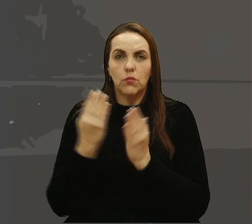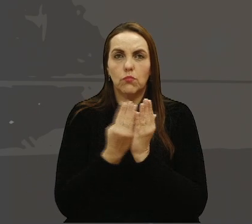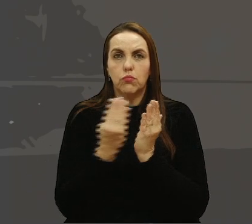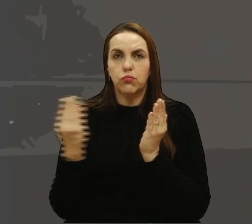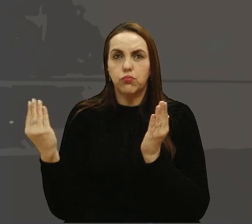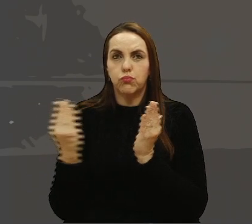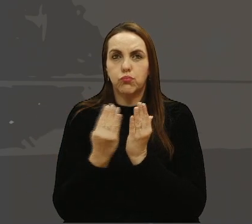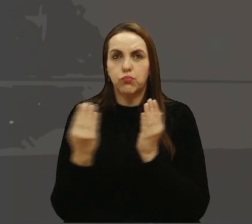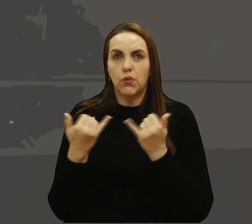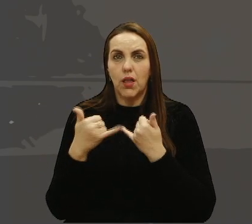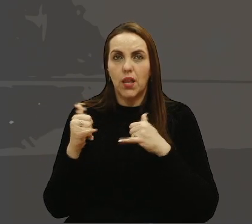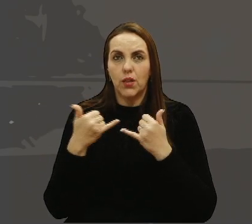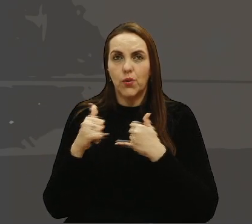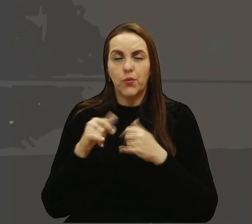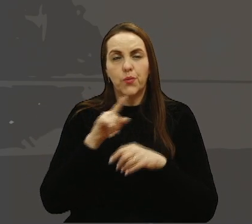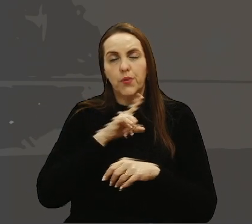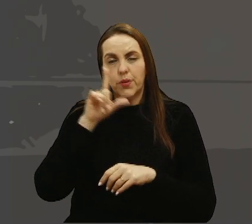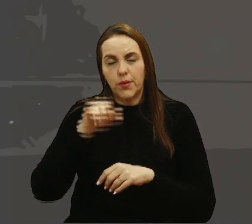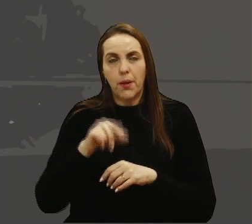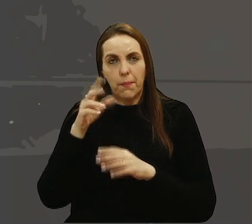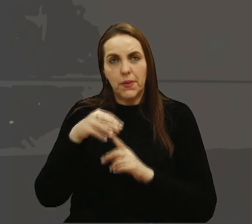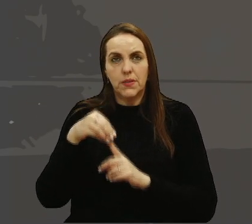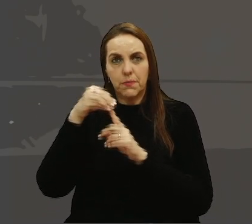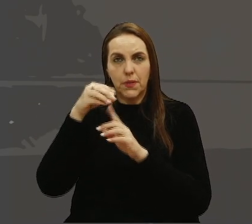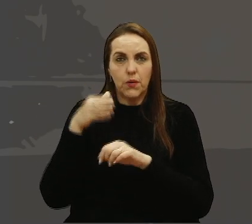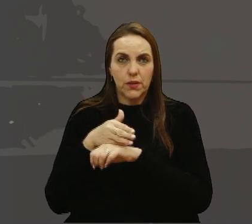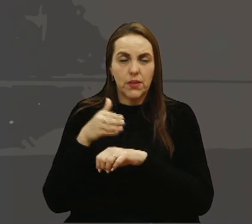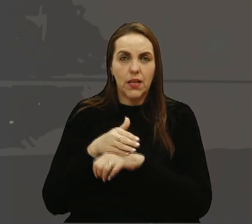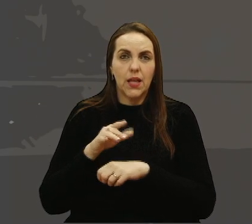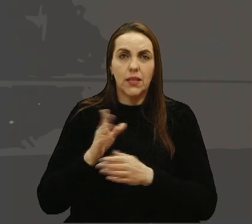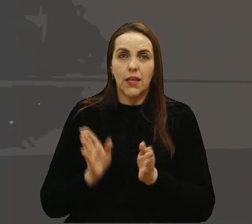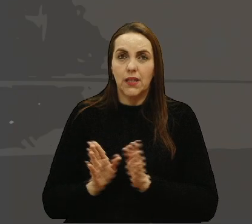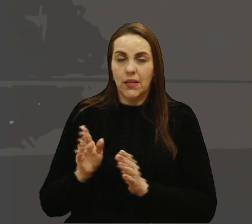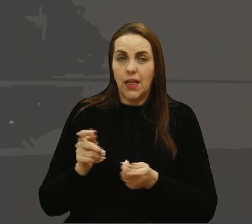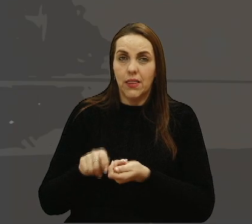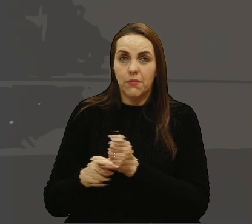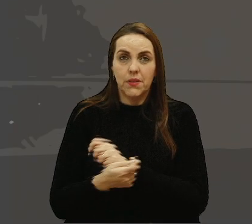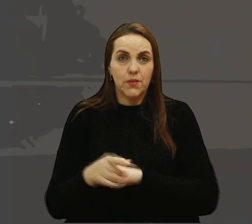eletrônicos das entradas principais, adequações de banheiros masculinos,